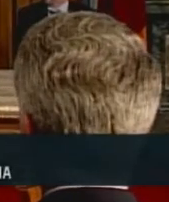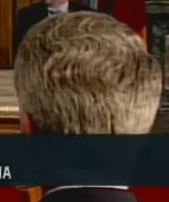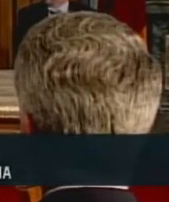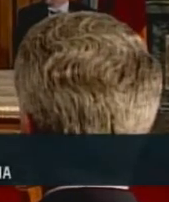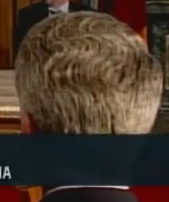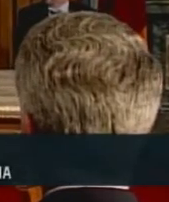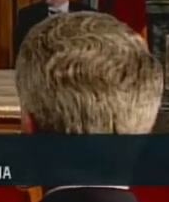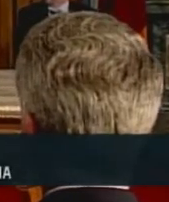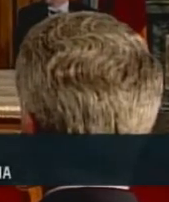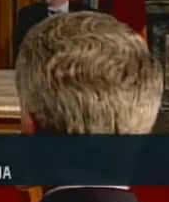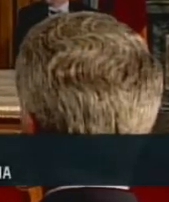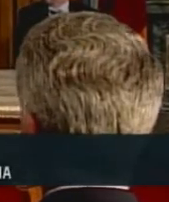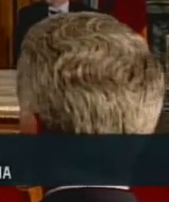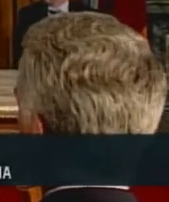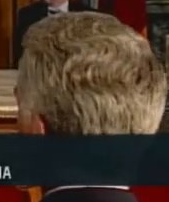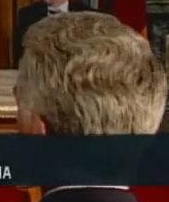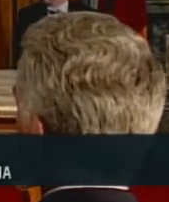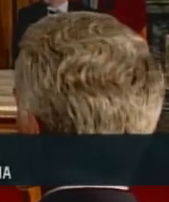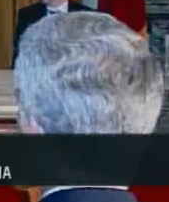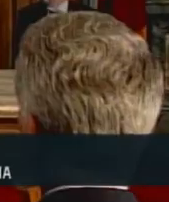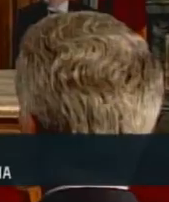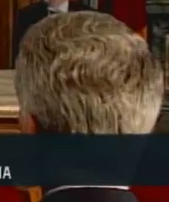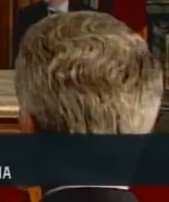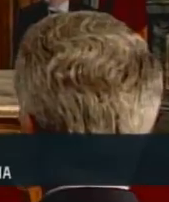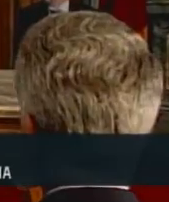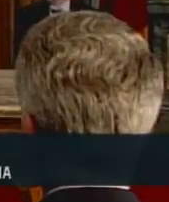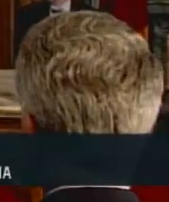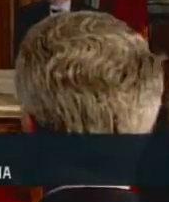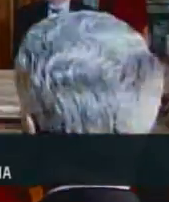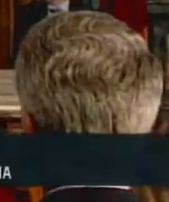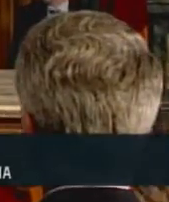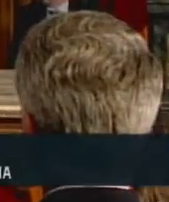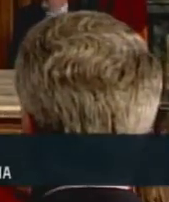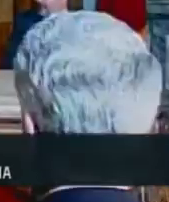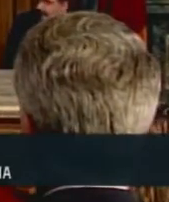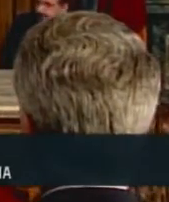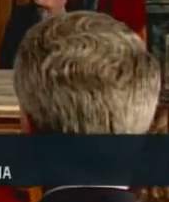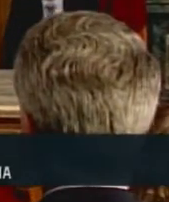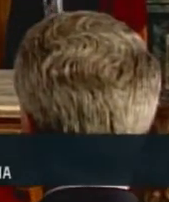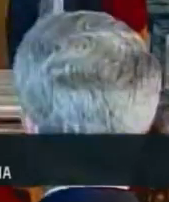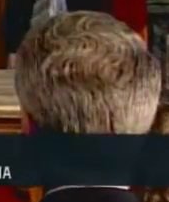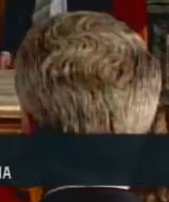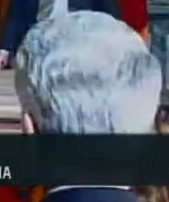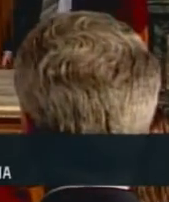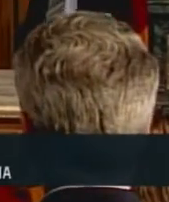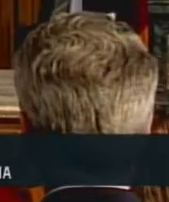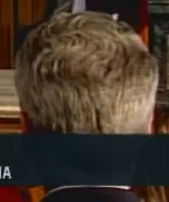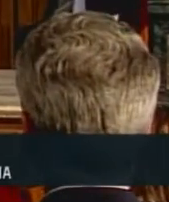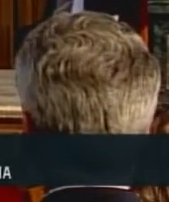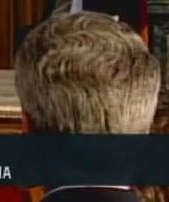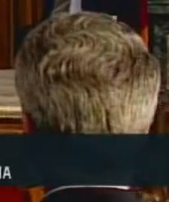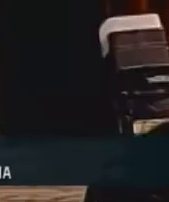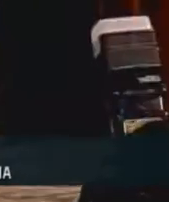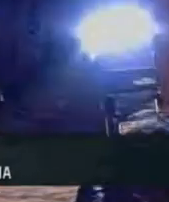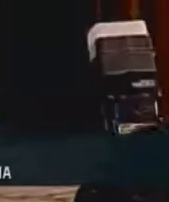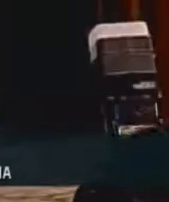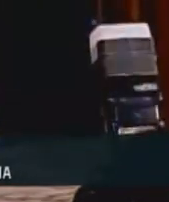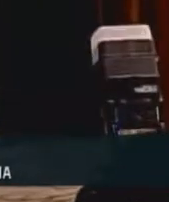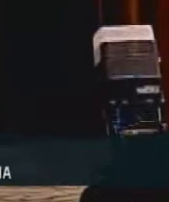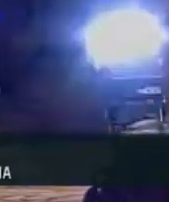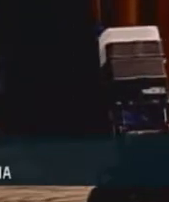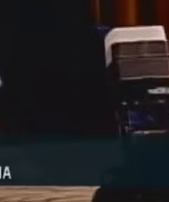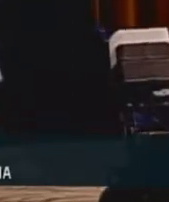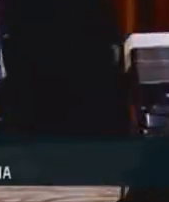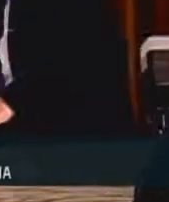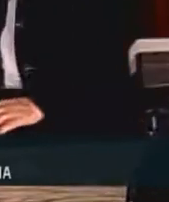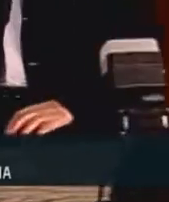Elétrica. Convidamos a Presidenta da República e o Governador do Estado do Rio Grande do Sul a acompanharem a assinatura do referido